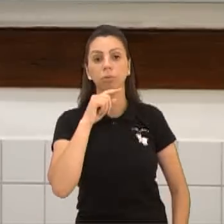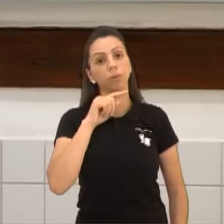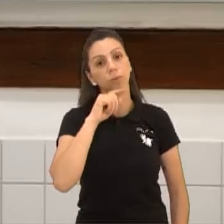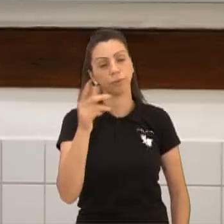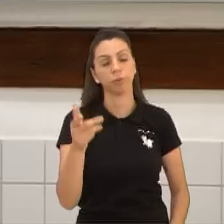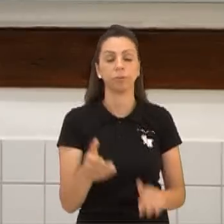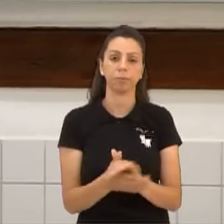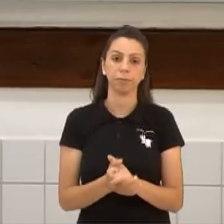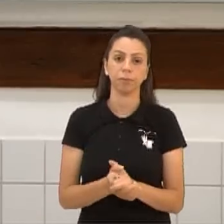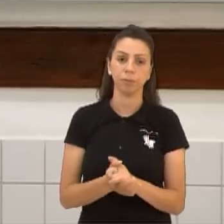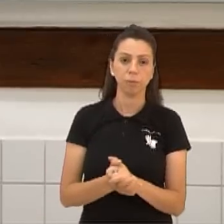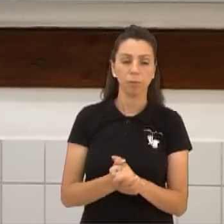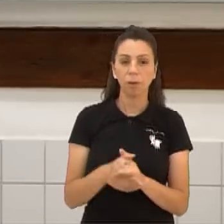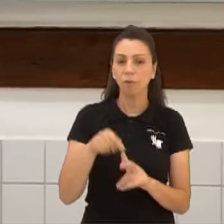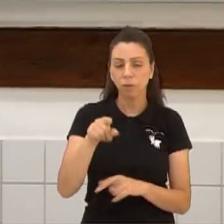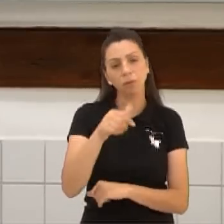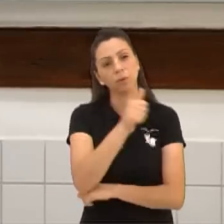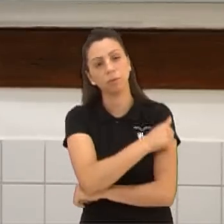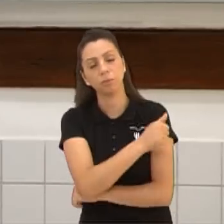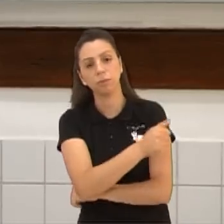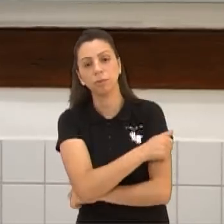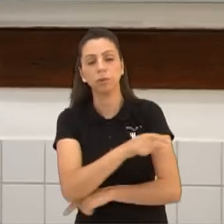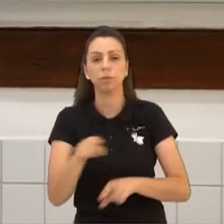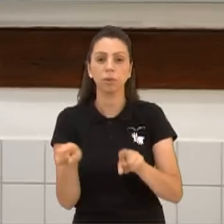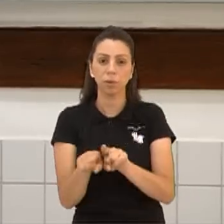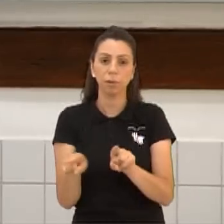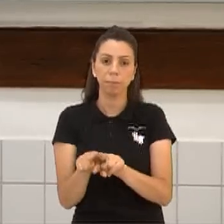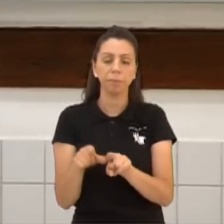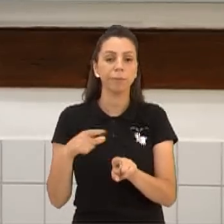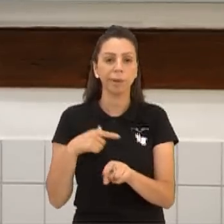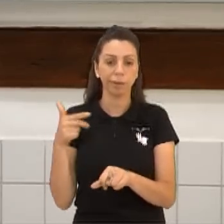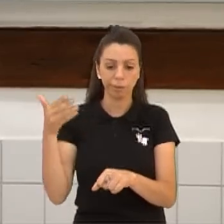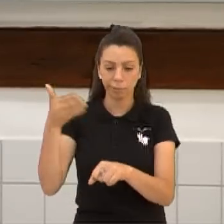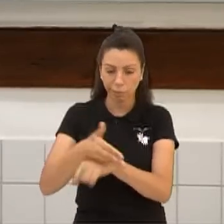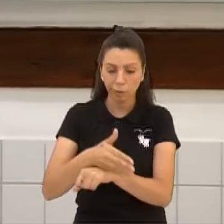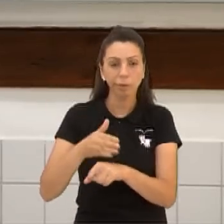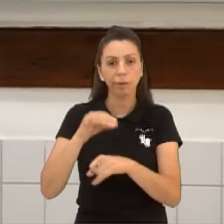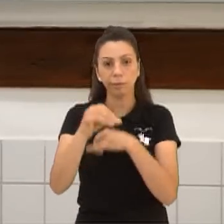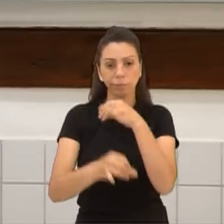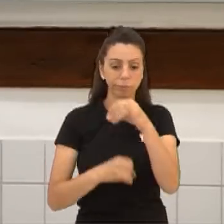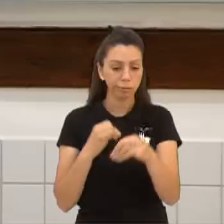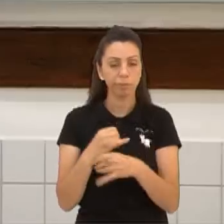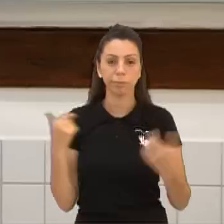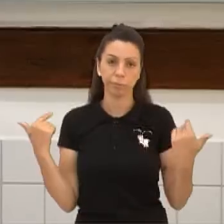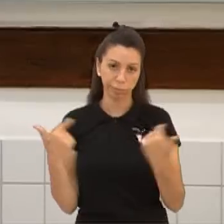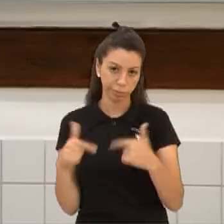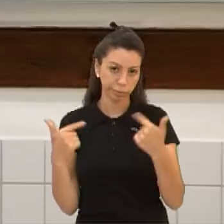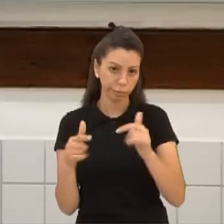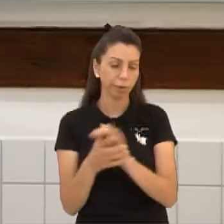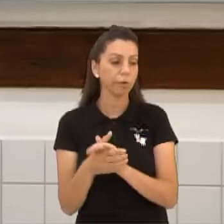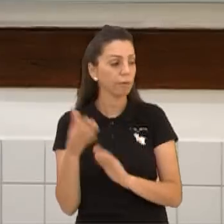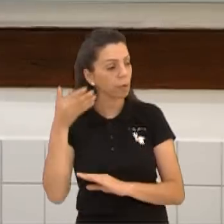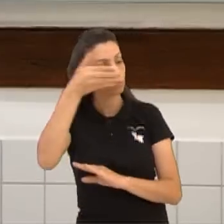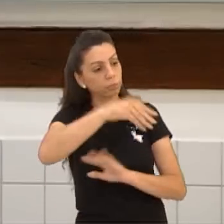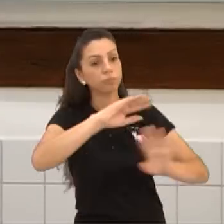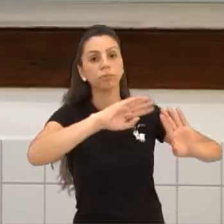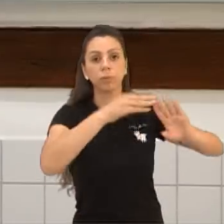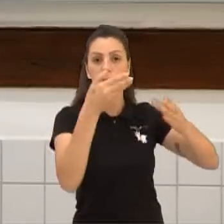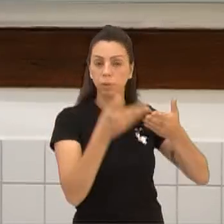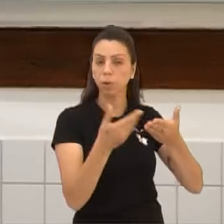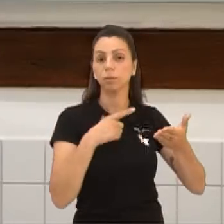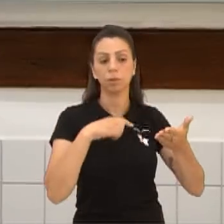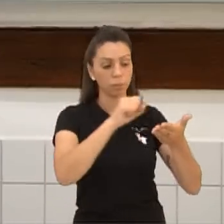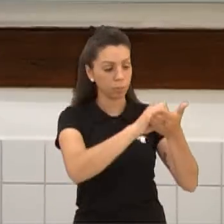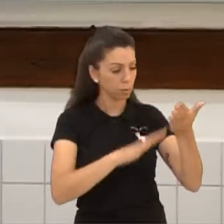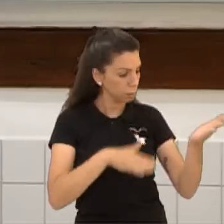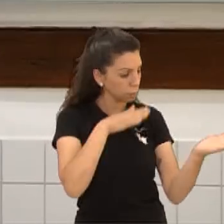não dispõem das tecnologias, também vão até a sua escola, lá já tem uma atividade impressa esperando você.